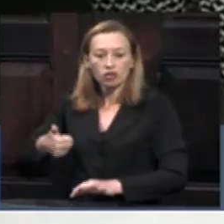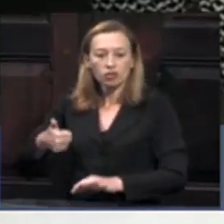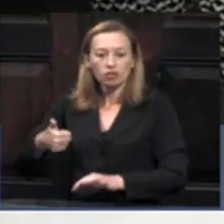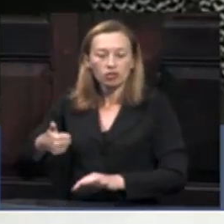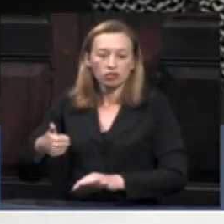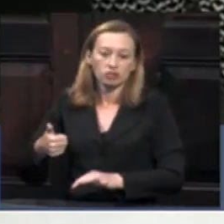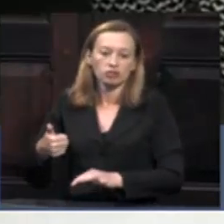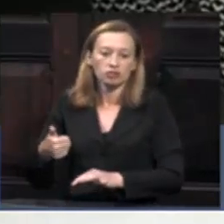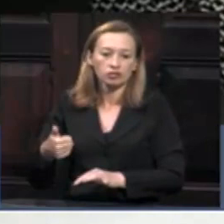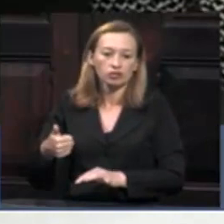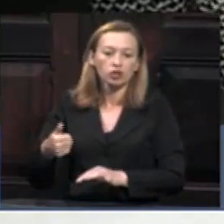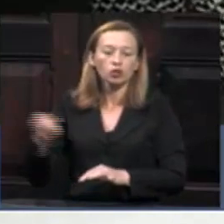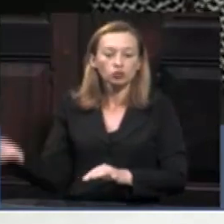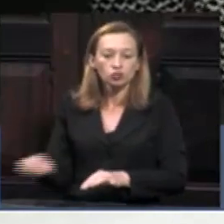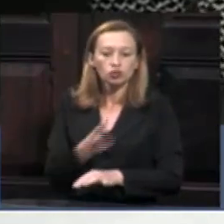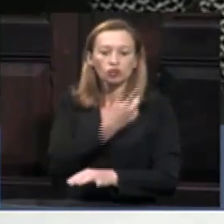governador,